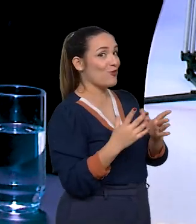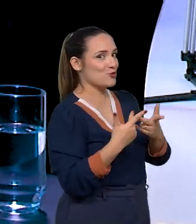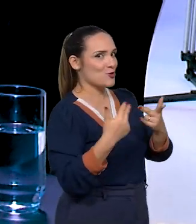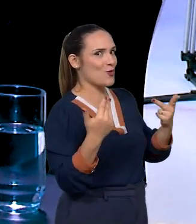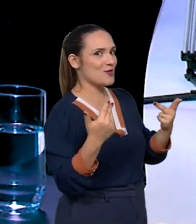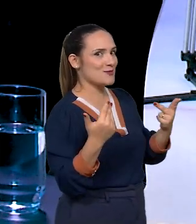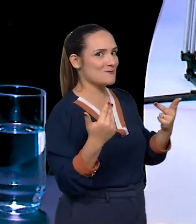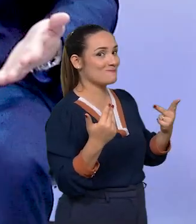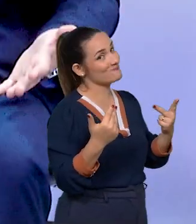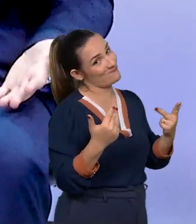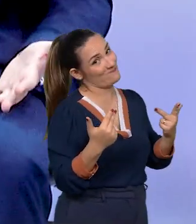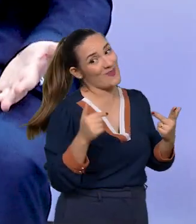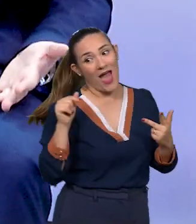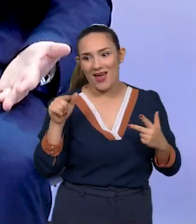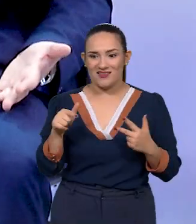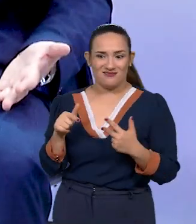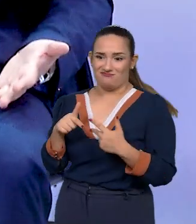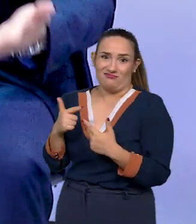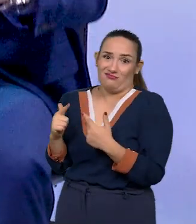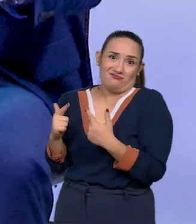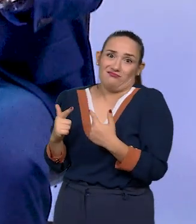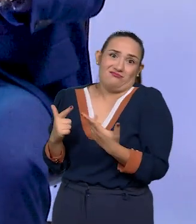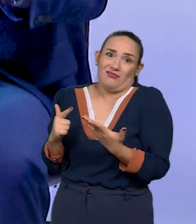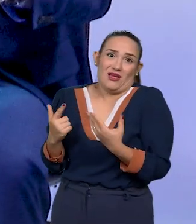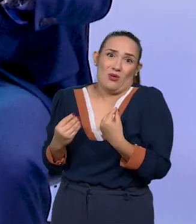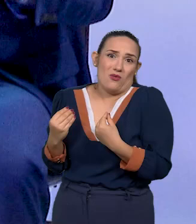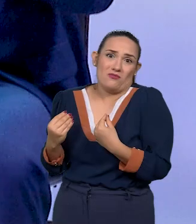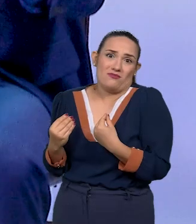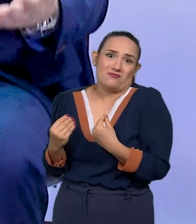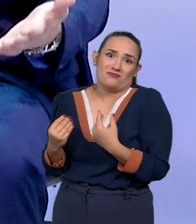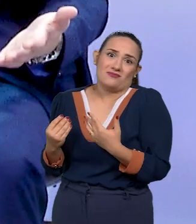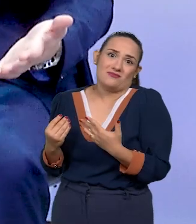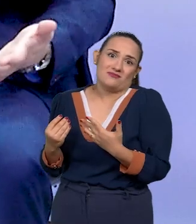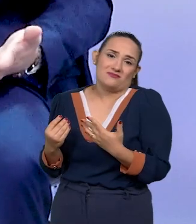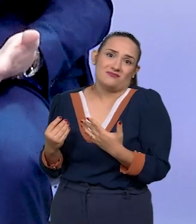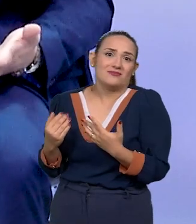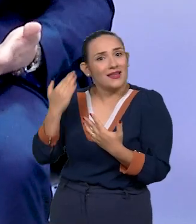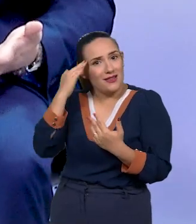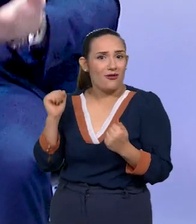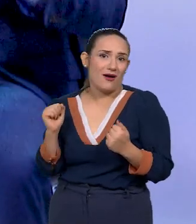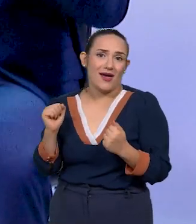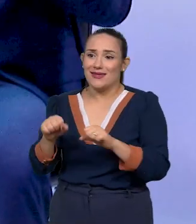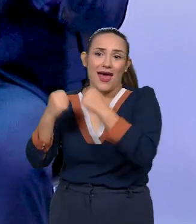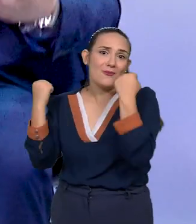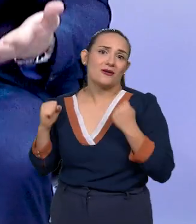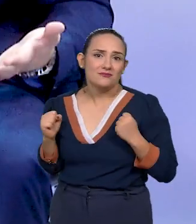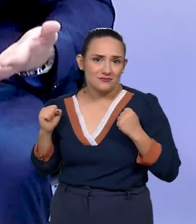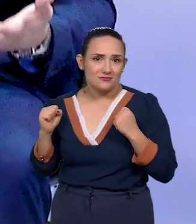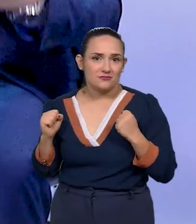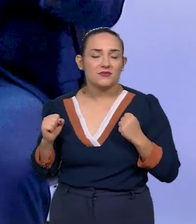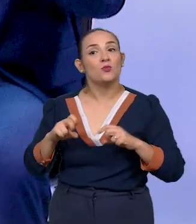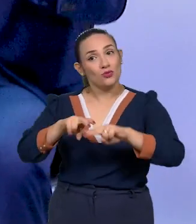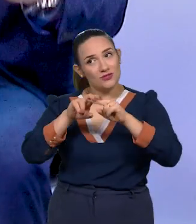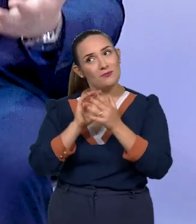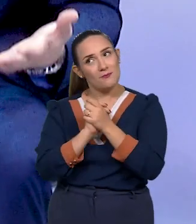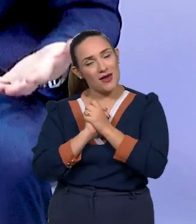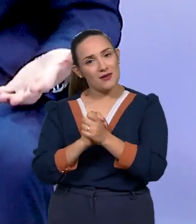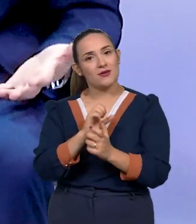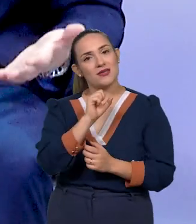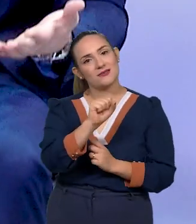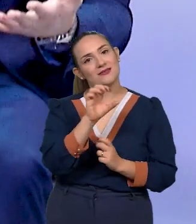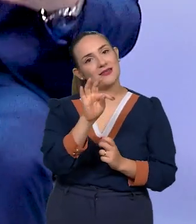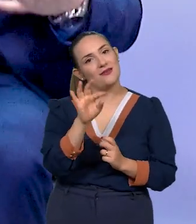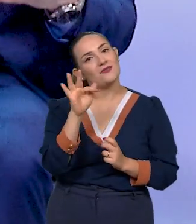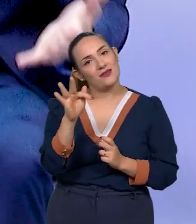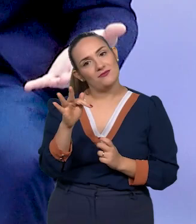daquela empresa. E não é esse o objetivo do mercado. O objetivo do mercado, e parabéns ao STF, por ter analisado isso de forma um pouco mais